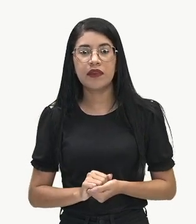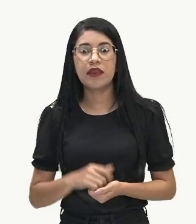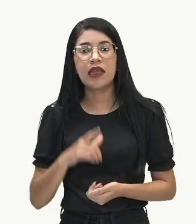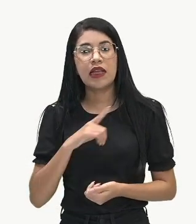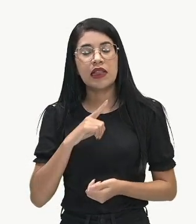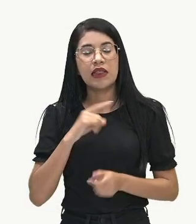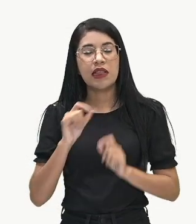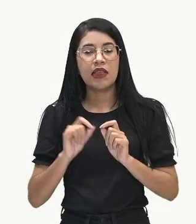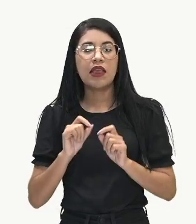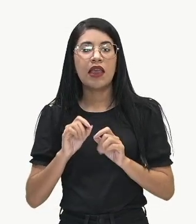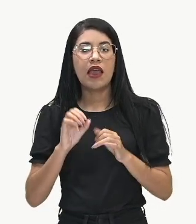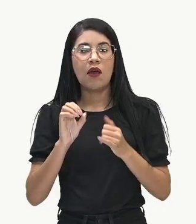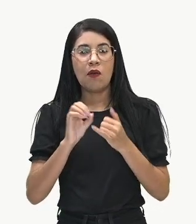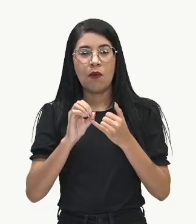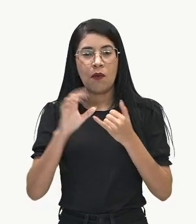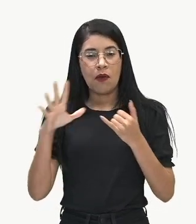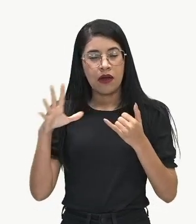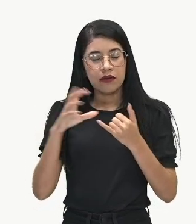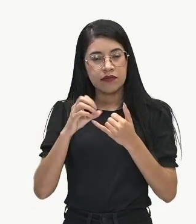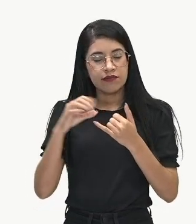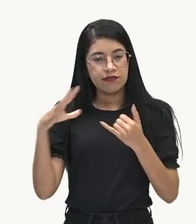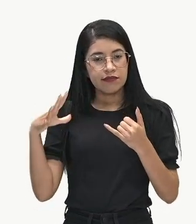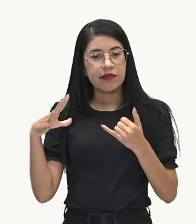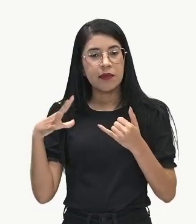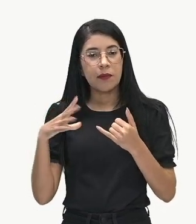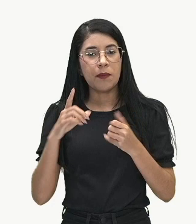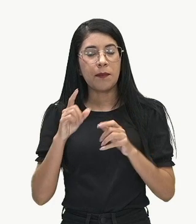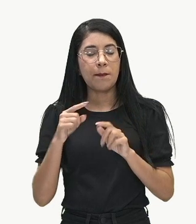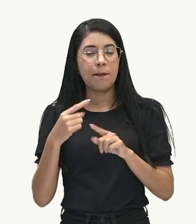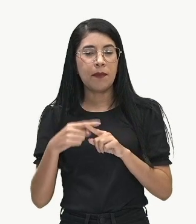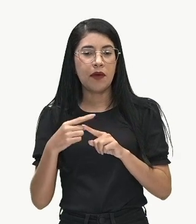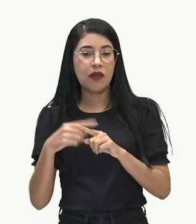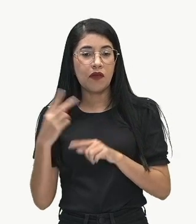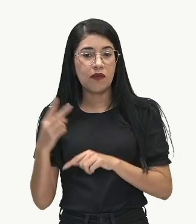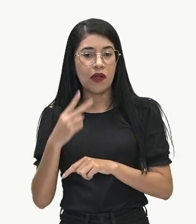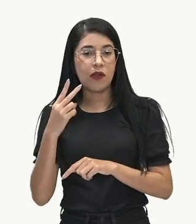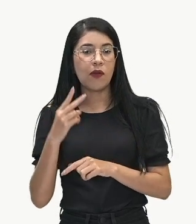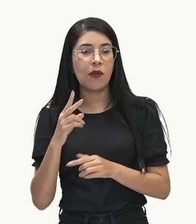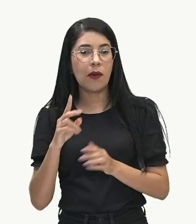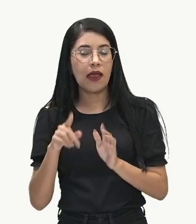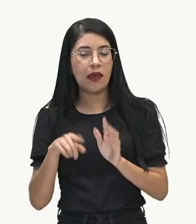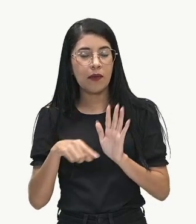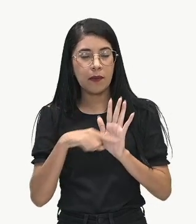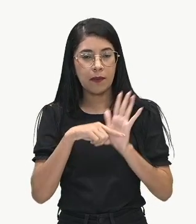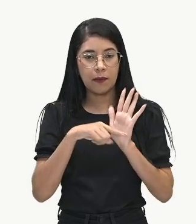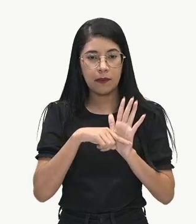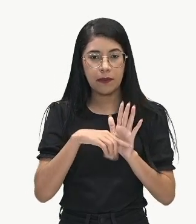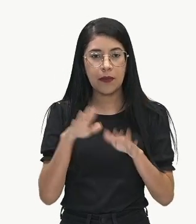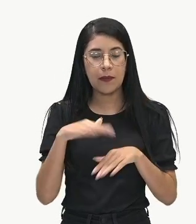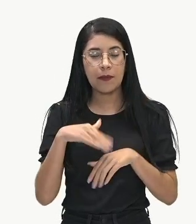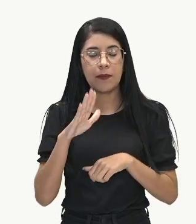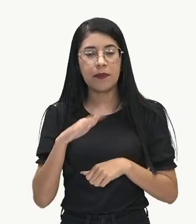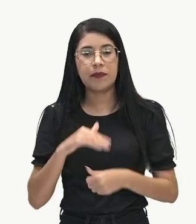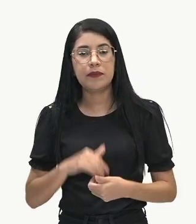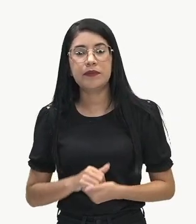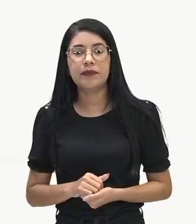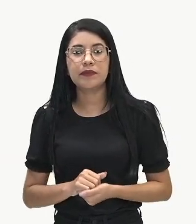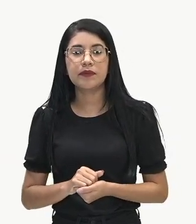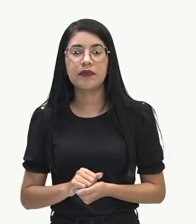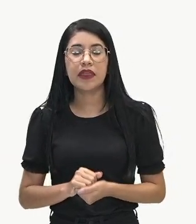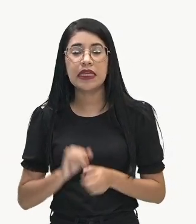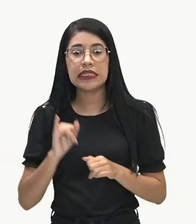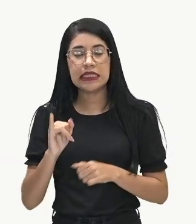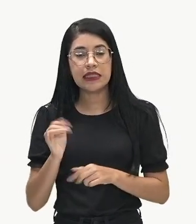reação exotérmica, porque o valor vai predominar ser negativo. Mas se eu tenho o